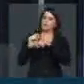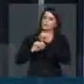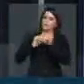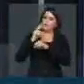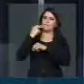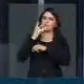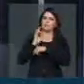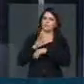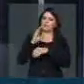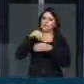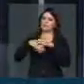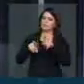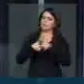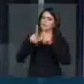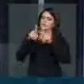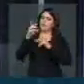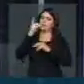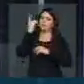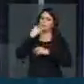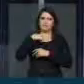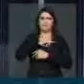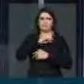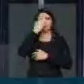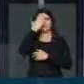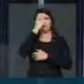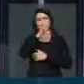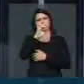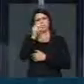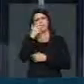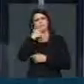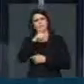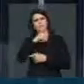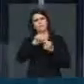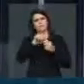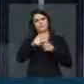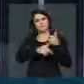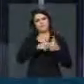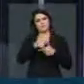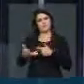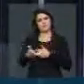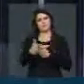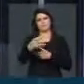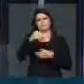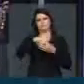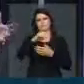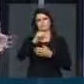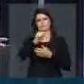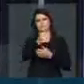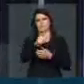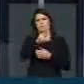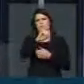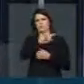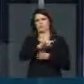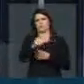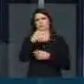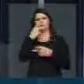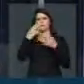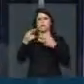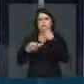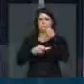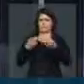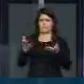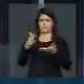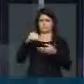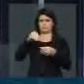vereador, mas também como deputado, nós sabemos que ele conseguirá fazer um grande trabalho em São Luís. E como eu falava aqui no meu discurso,